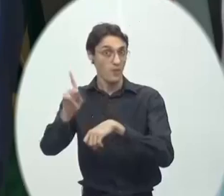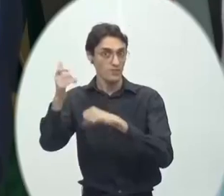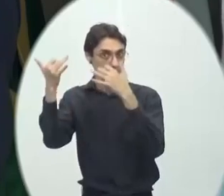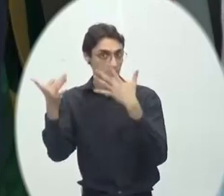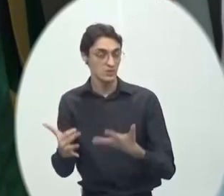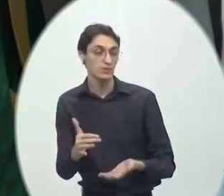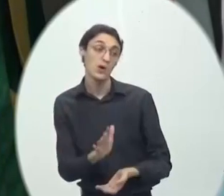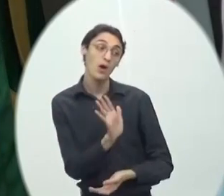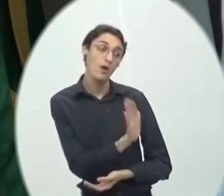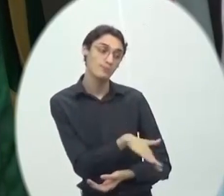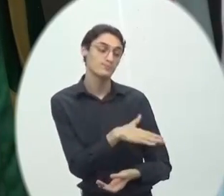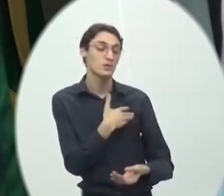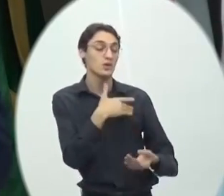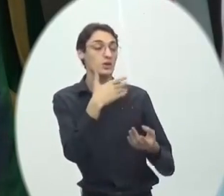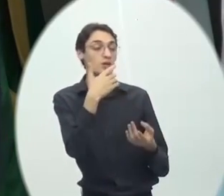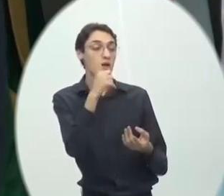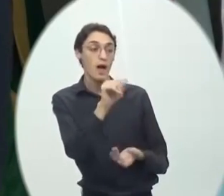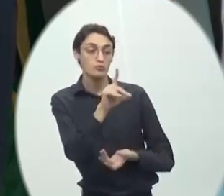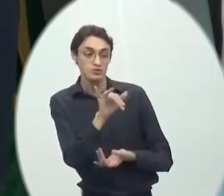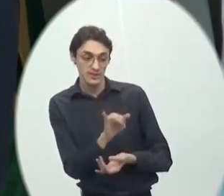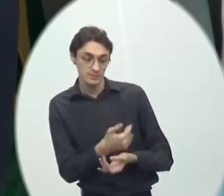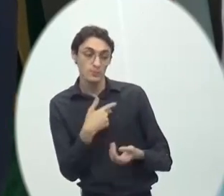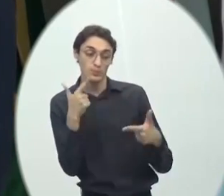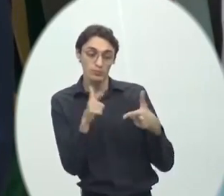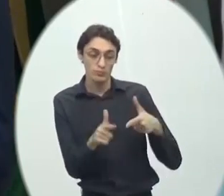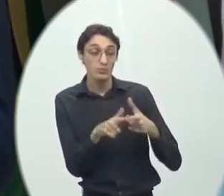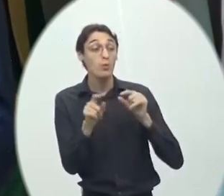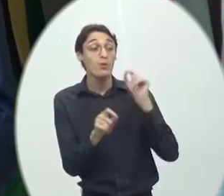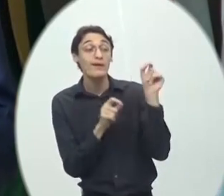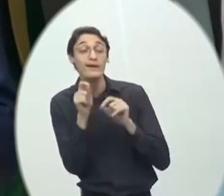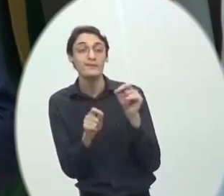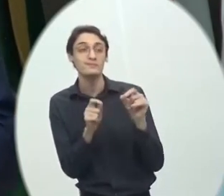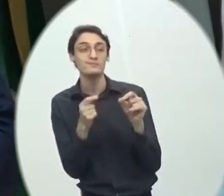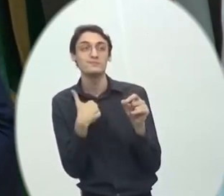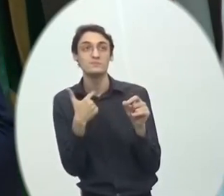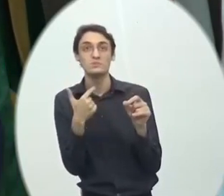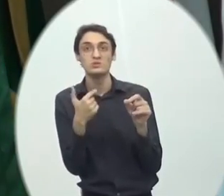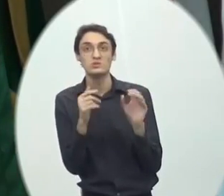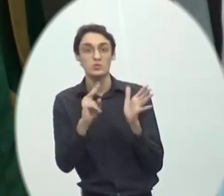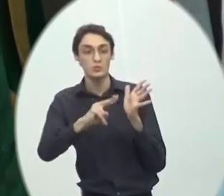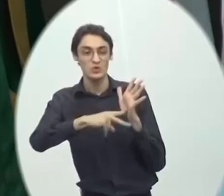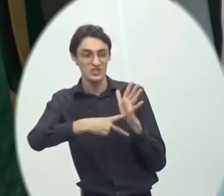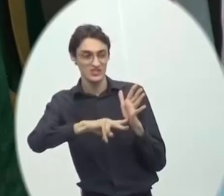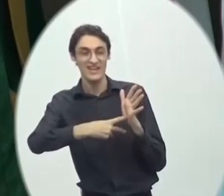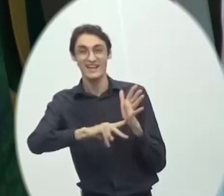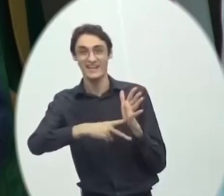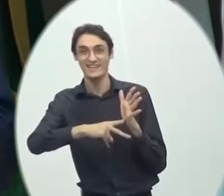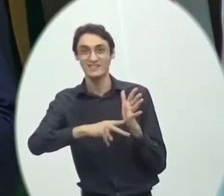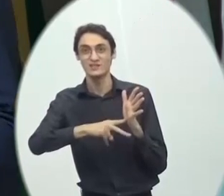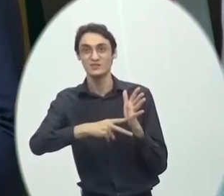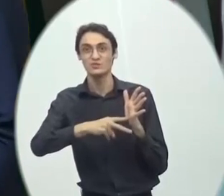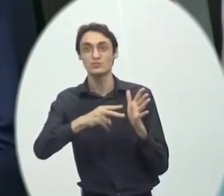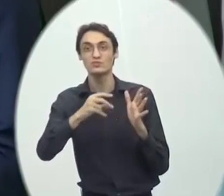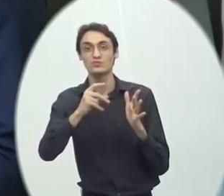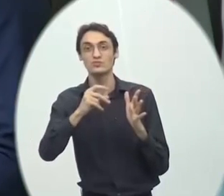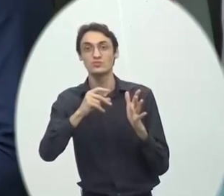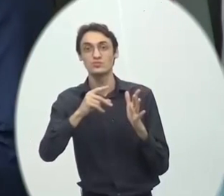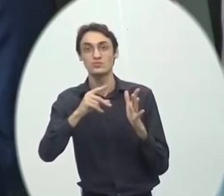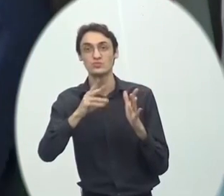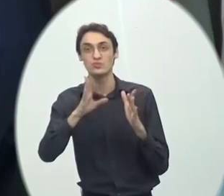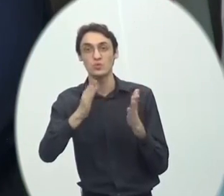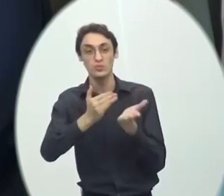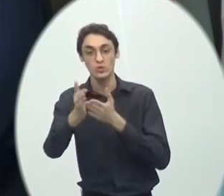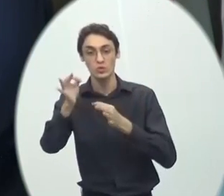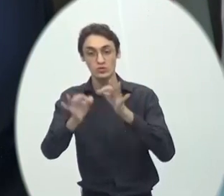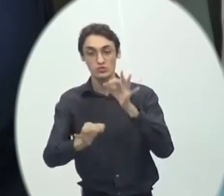problema, senhor Aldinei, é que o sindicato tinha entrado na justiça para que